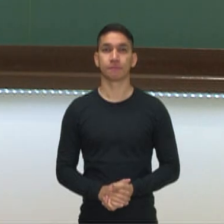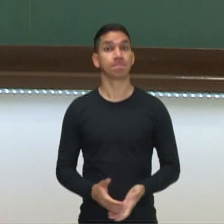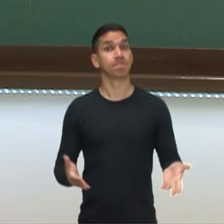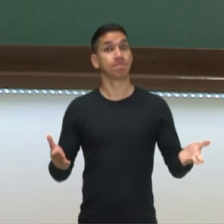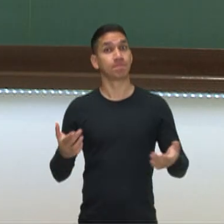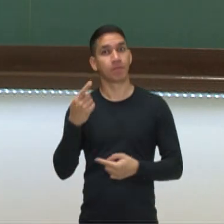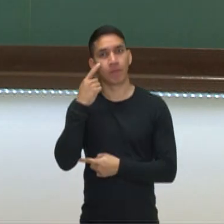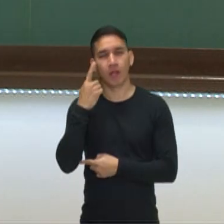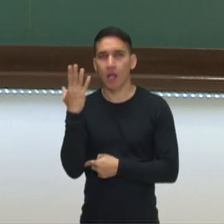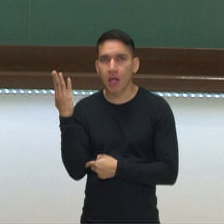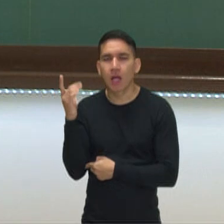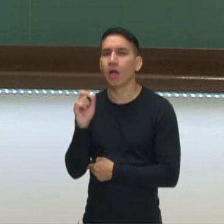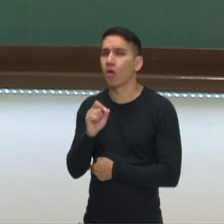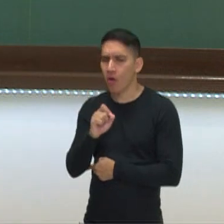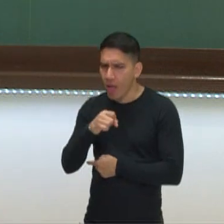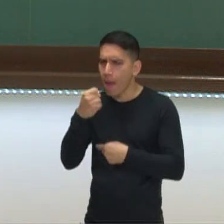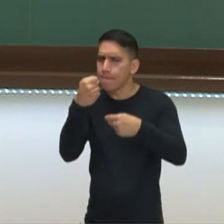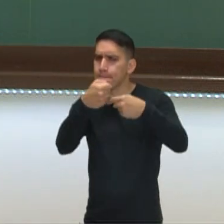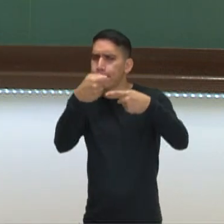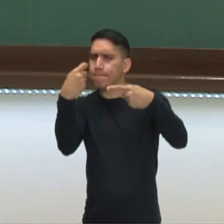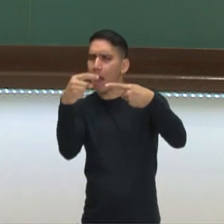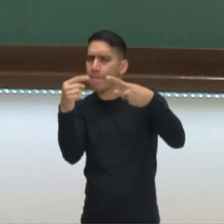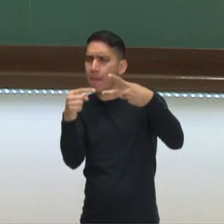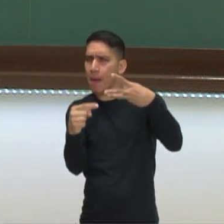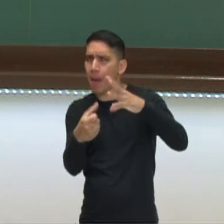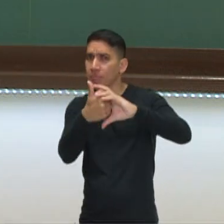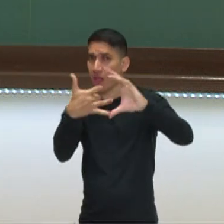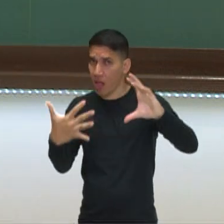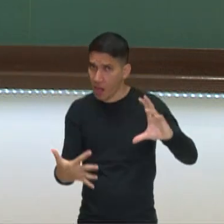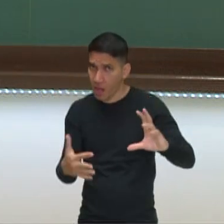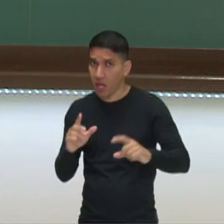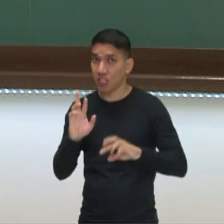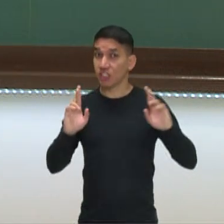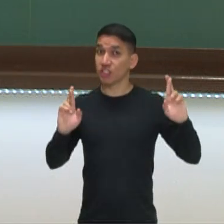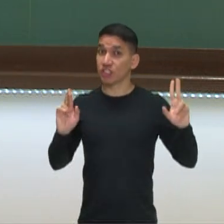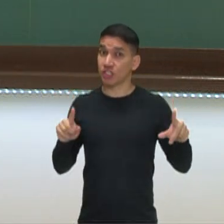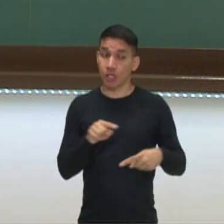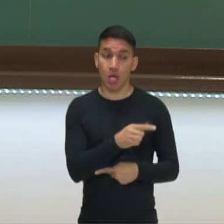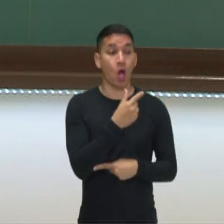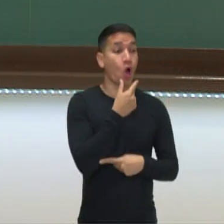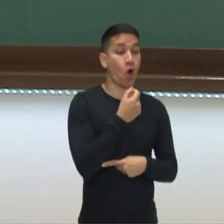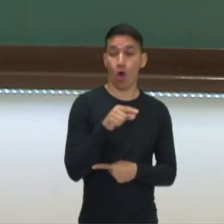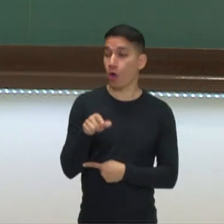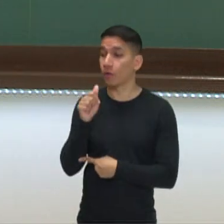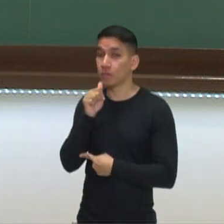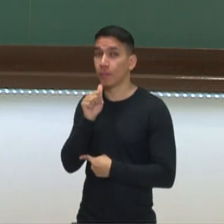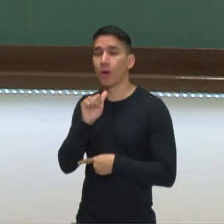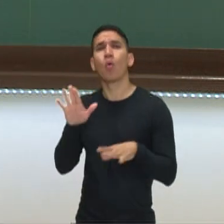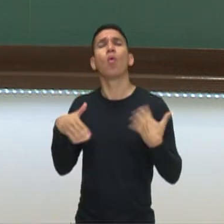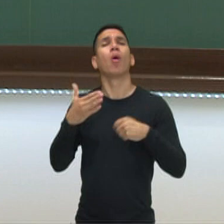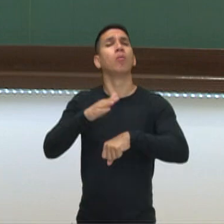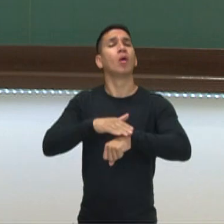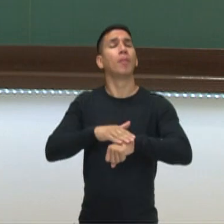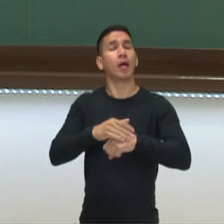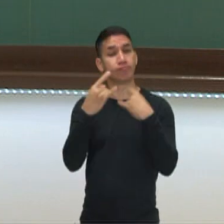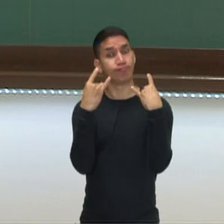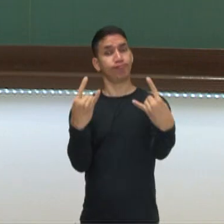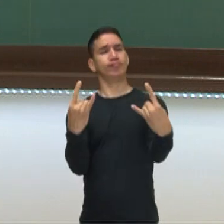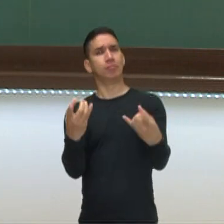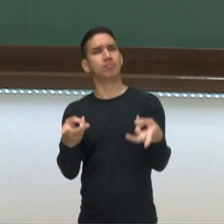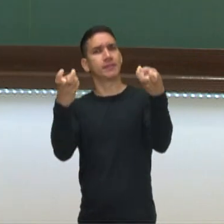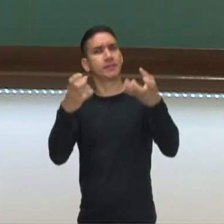E então, essas características que nos diferenciam homens de mulheres, quando que elas ficam mais